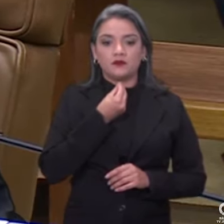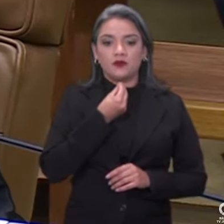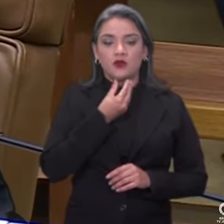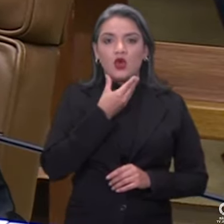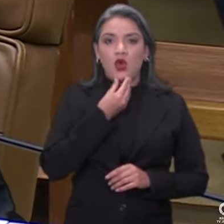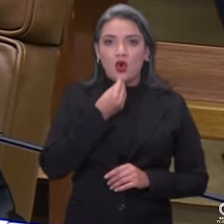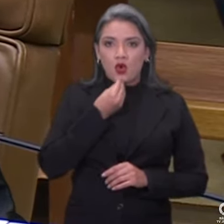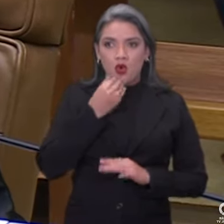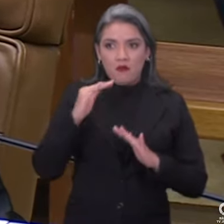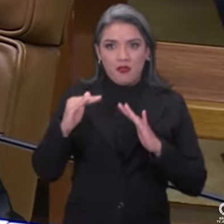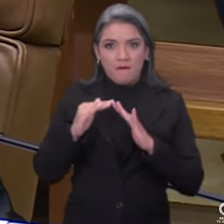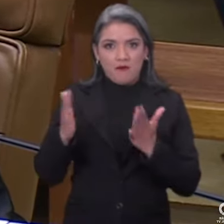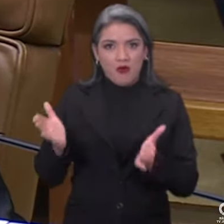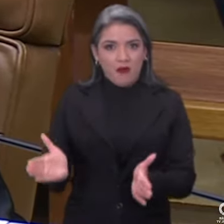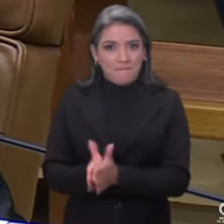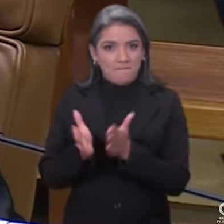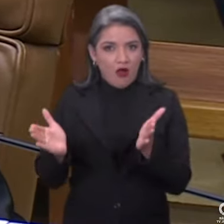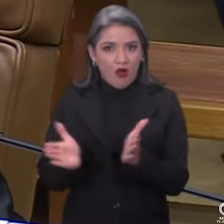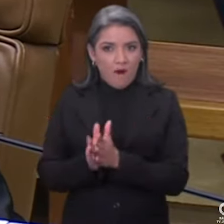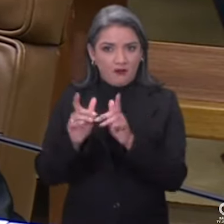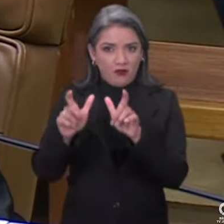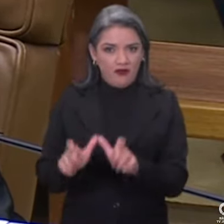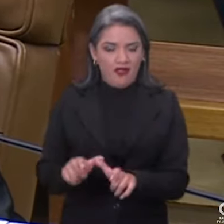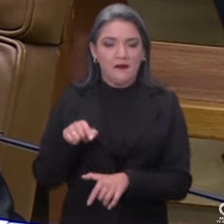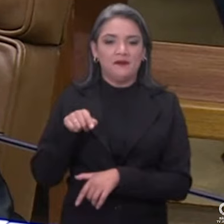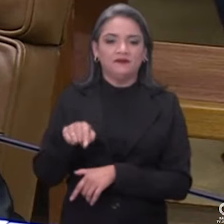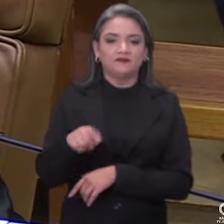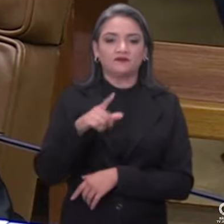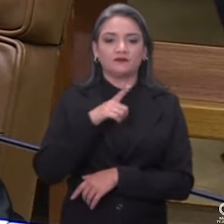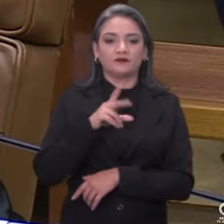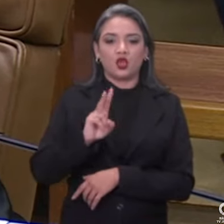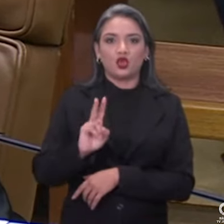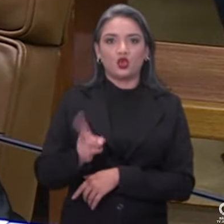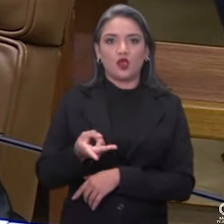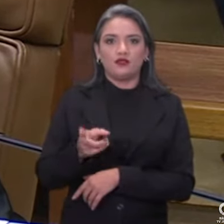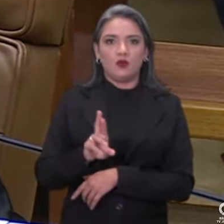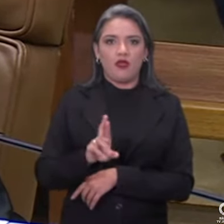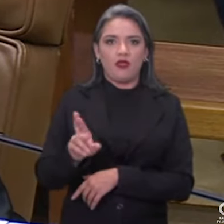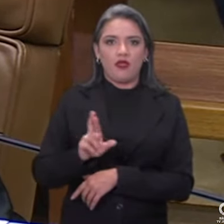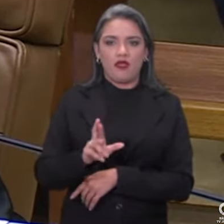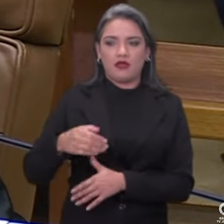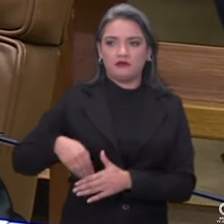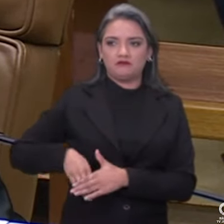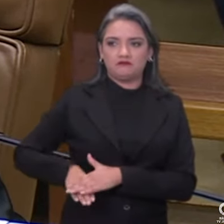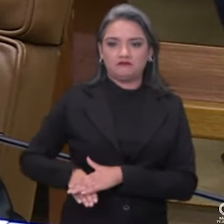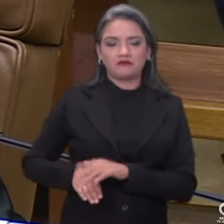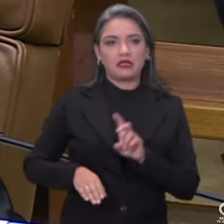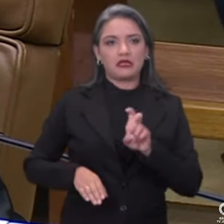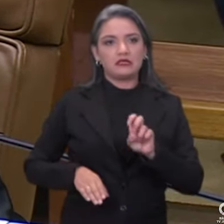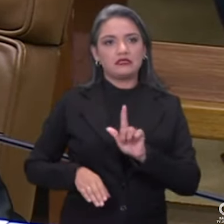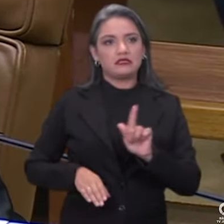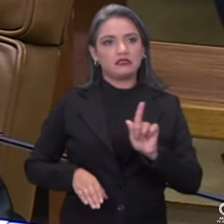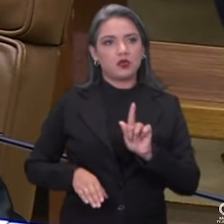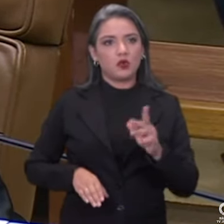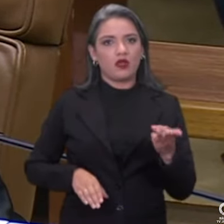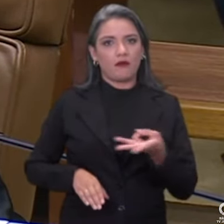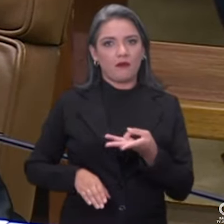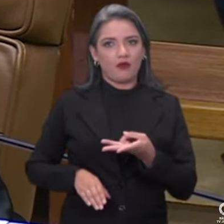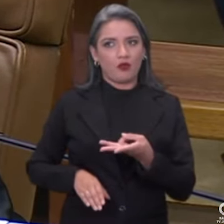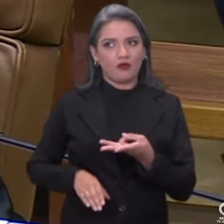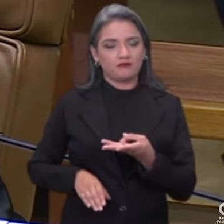pobre, com 2.000 reais no bolso e 5 gramas de maconha,